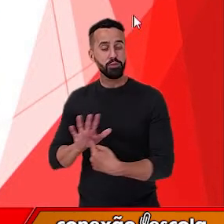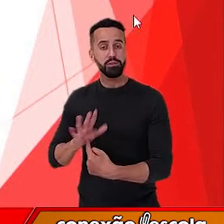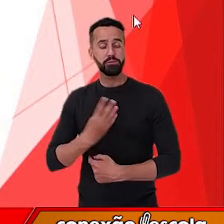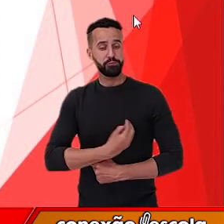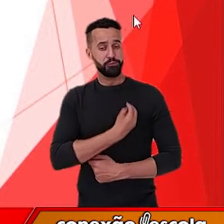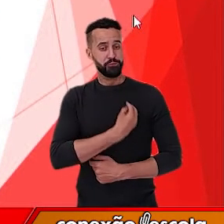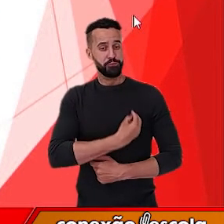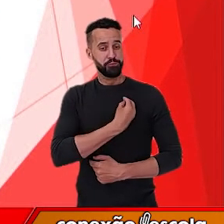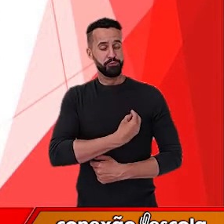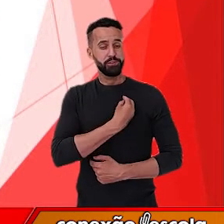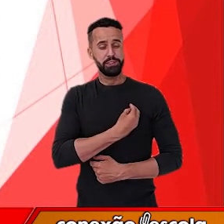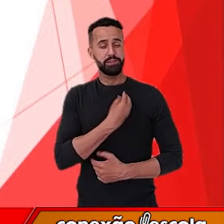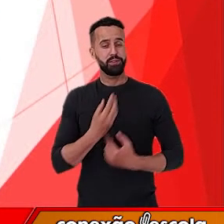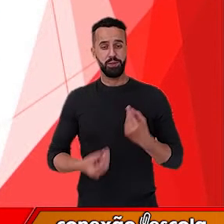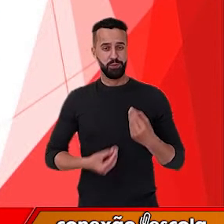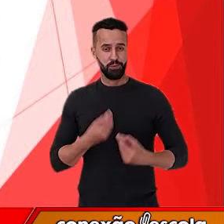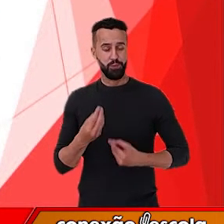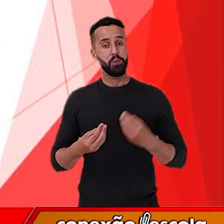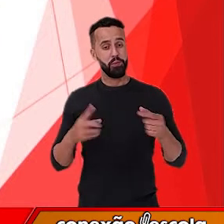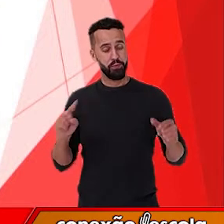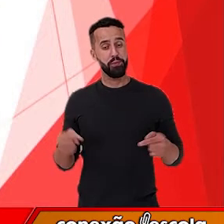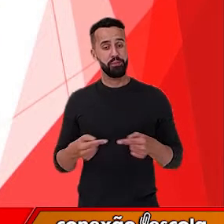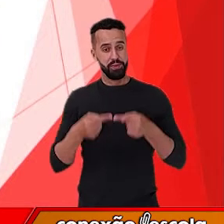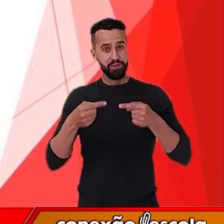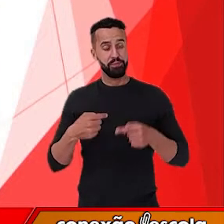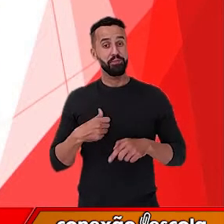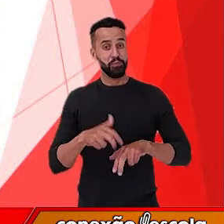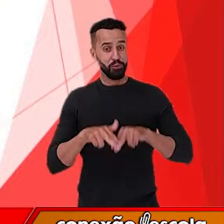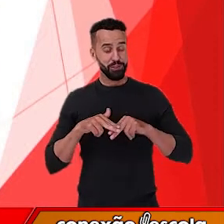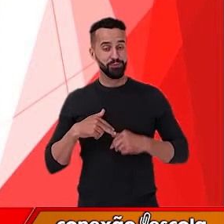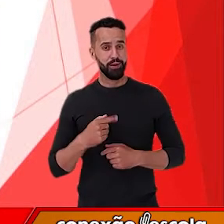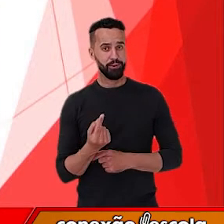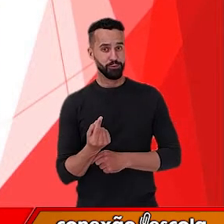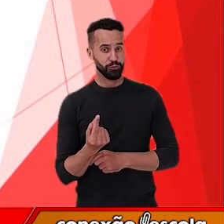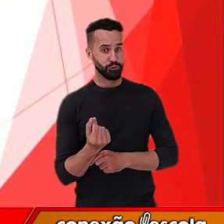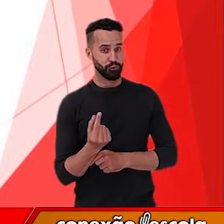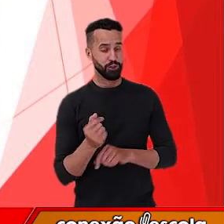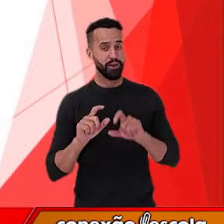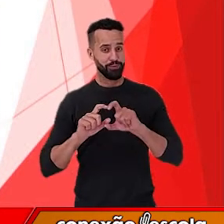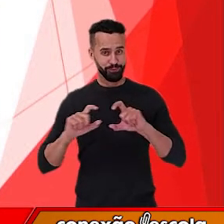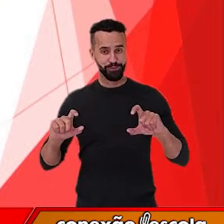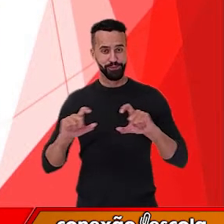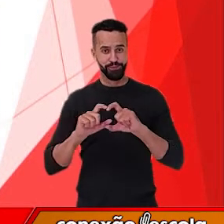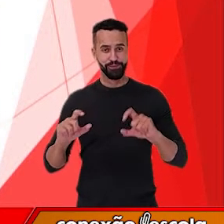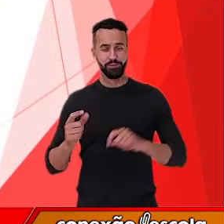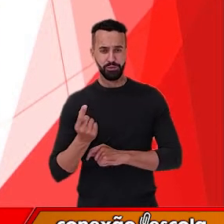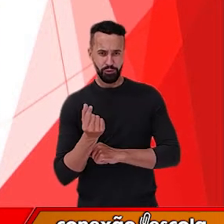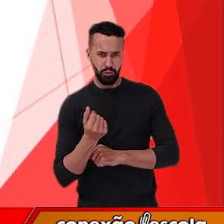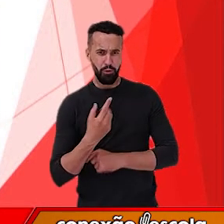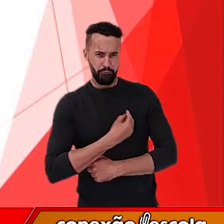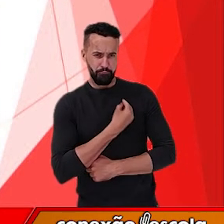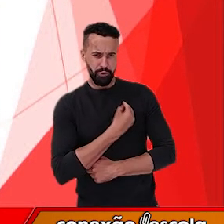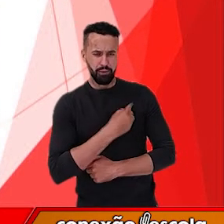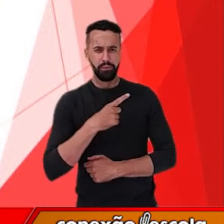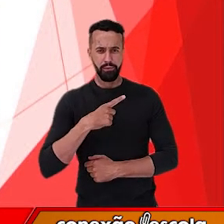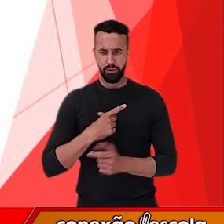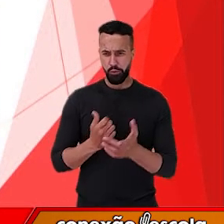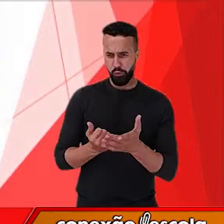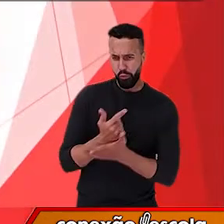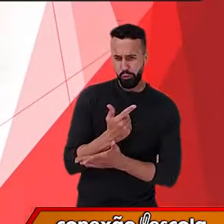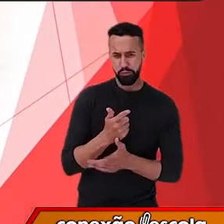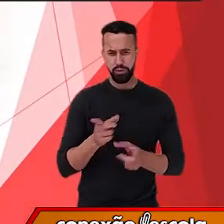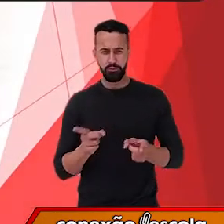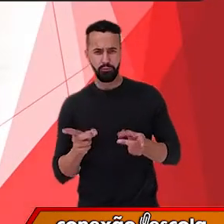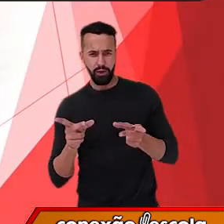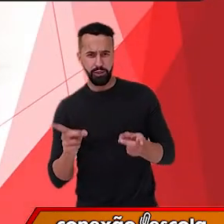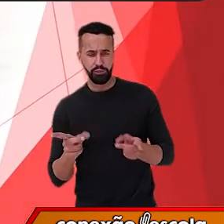nossa vida. Por isso, nós temos aqui também, ó, notinhas de dinheiro. Ao longo da vida, a gente não compra e vende